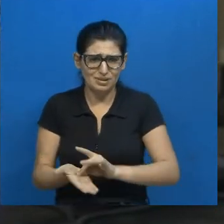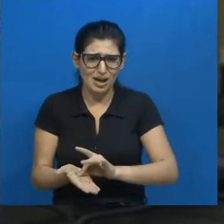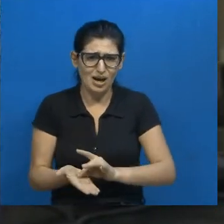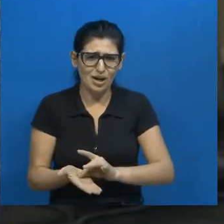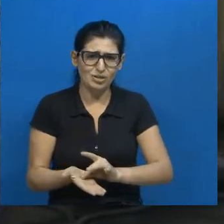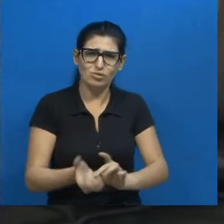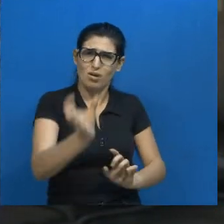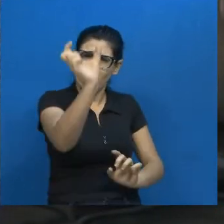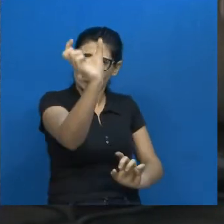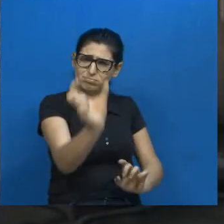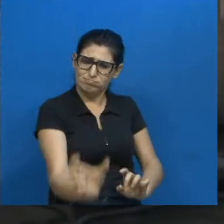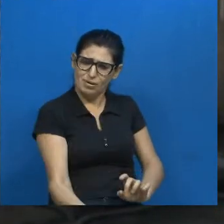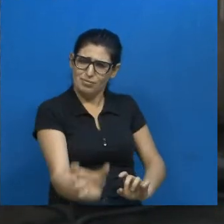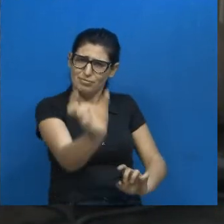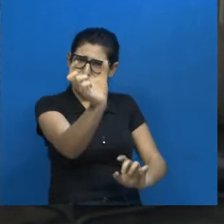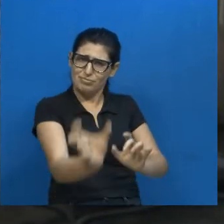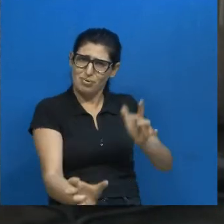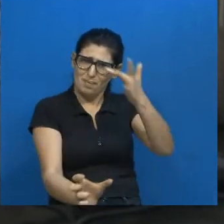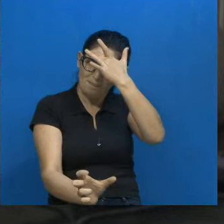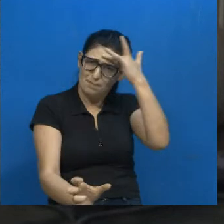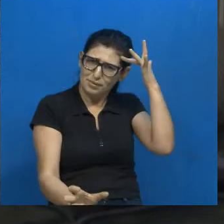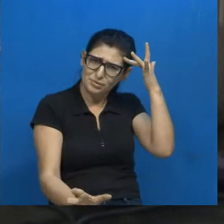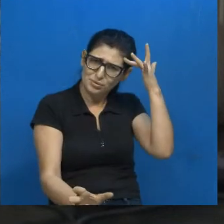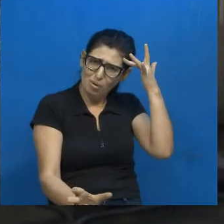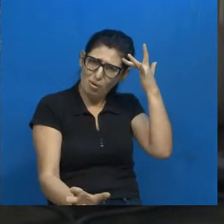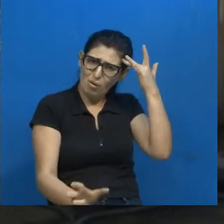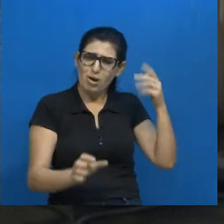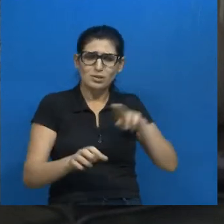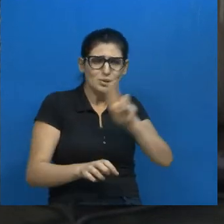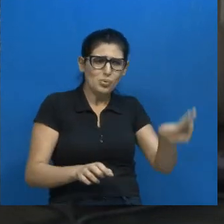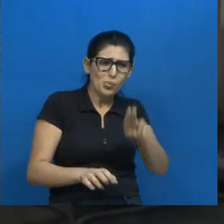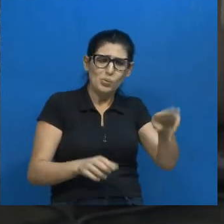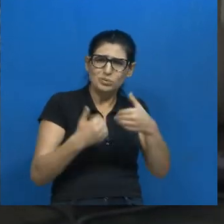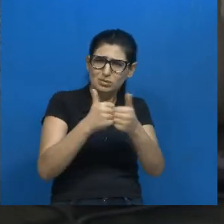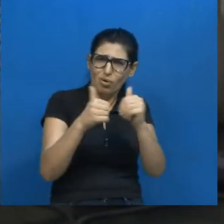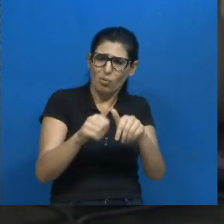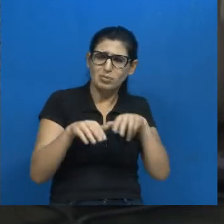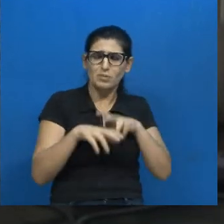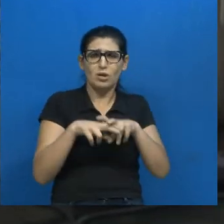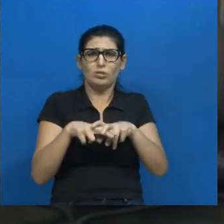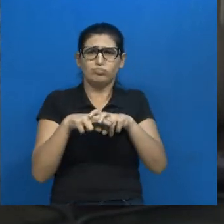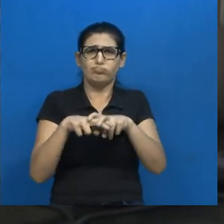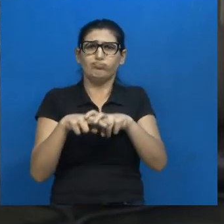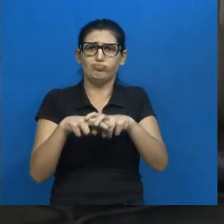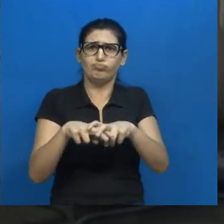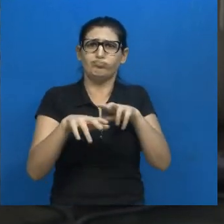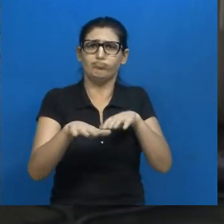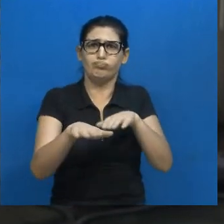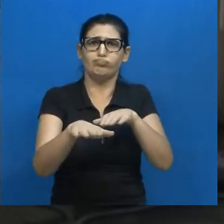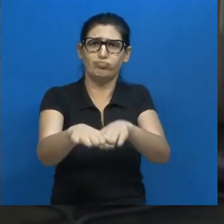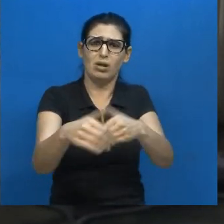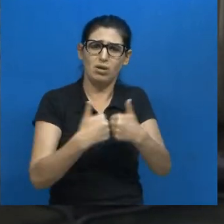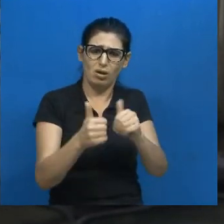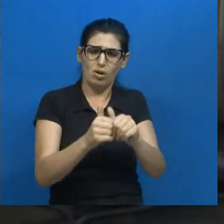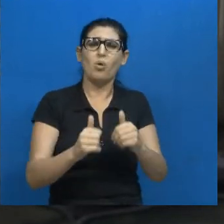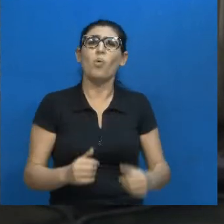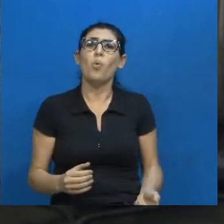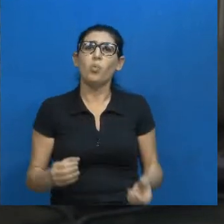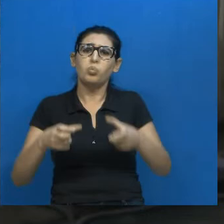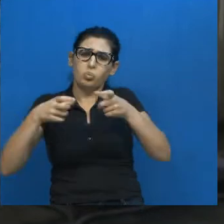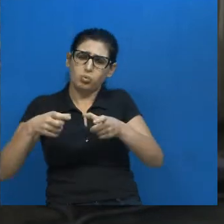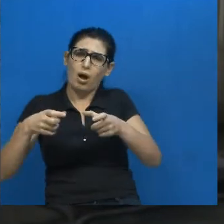o perfil do usuário. O que ele quer, o que ele anseia como transporte. Qual é a origem e qual é o destino dele. Tá certo?